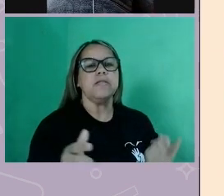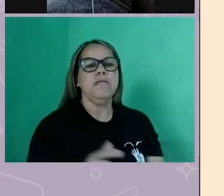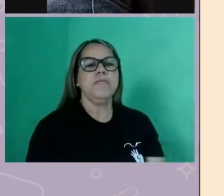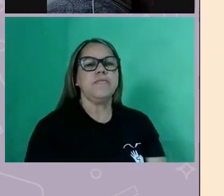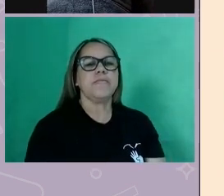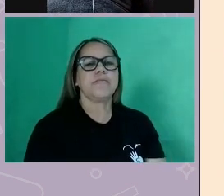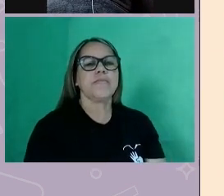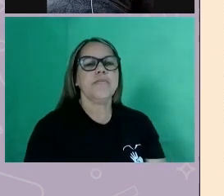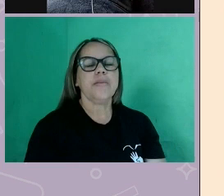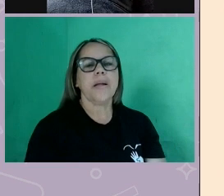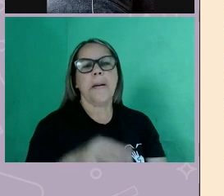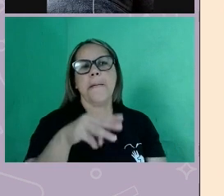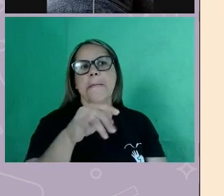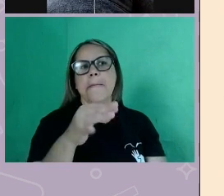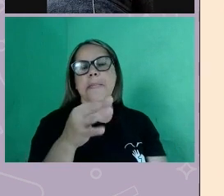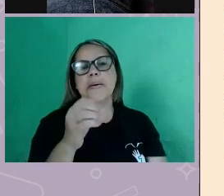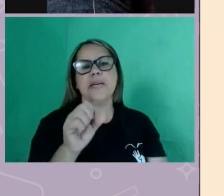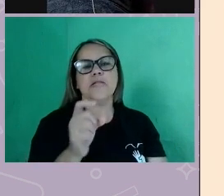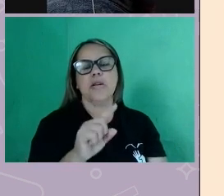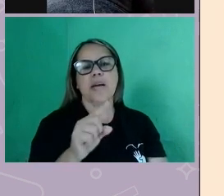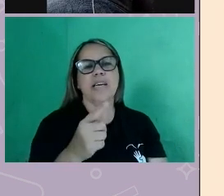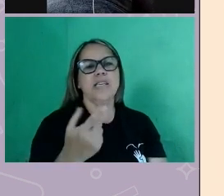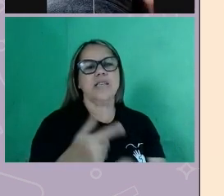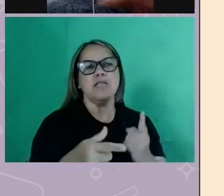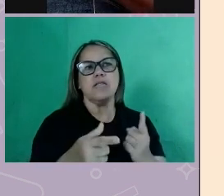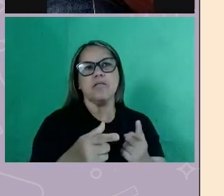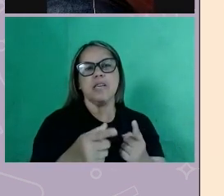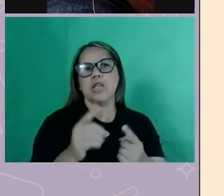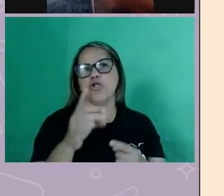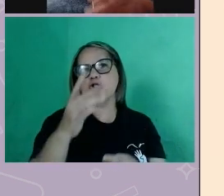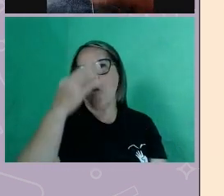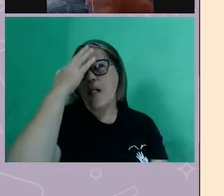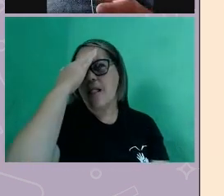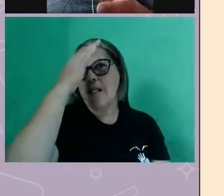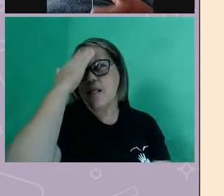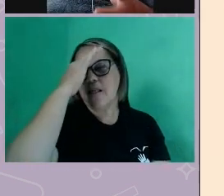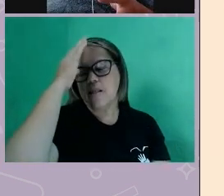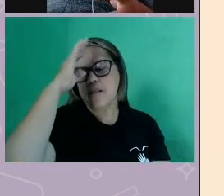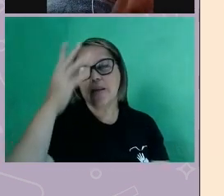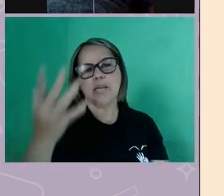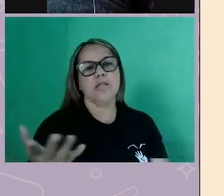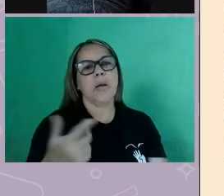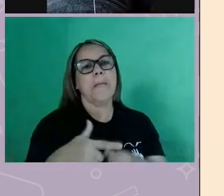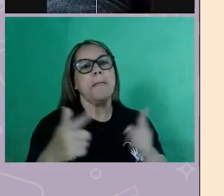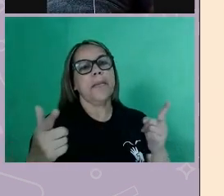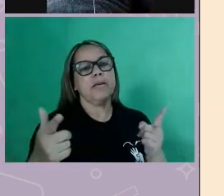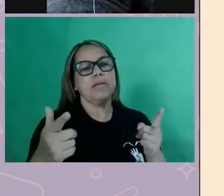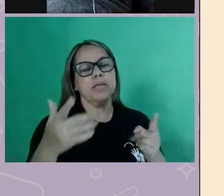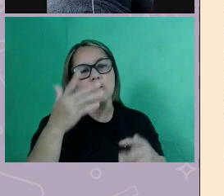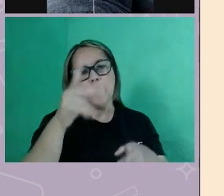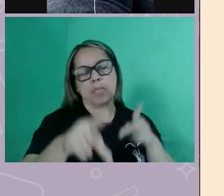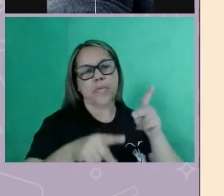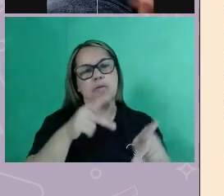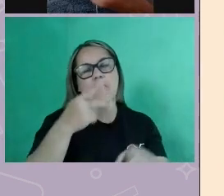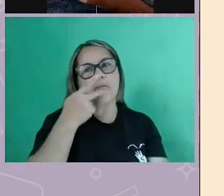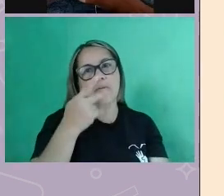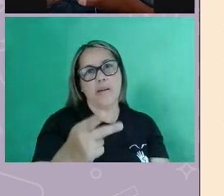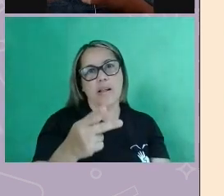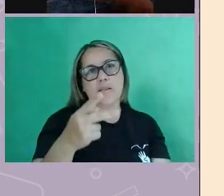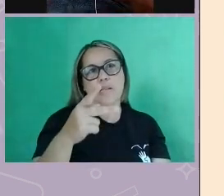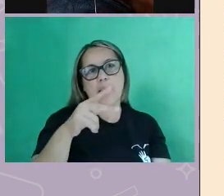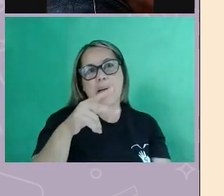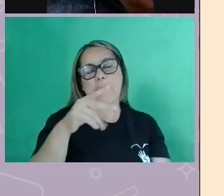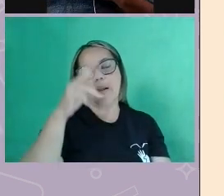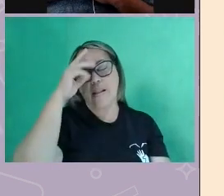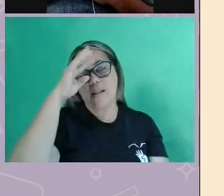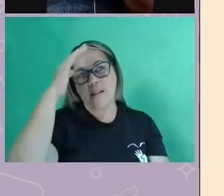mito não é não é tanto isso não é isso que eu não passo de lendas para as sociedades que criam seus mitos aquilo é visto como verdade e lembre